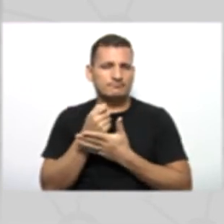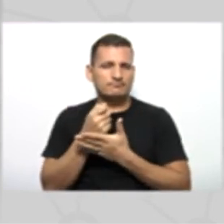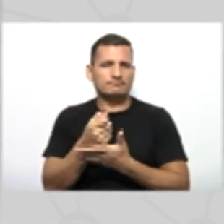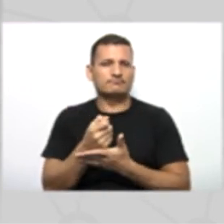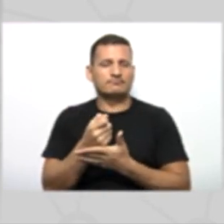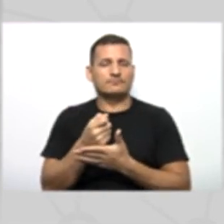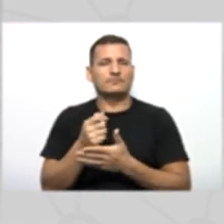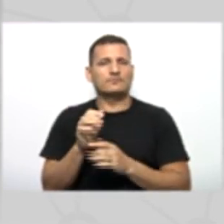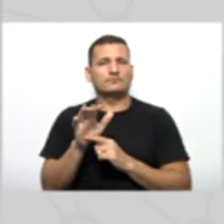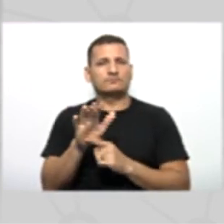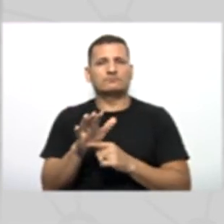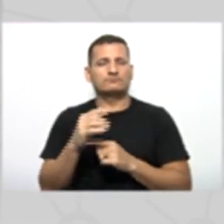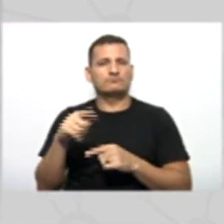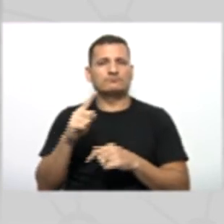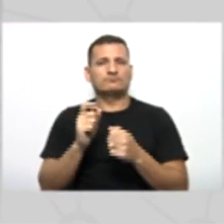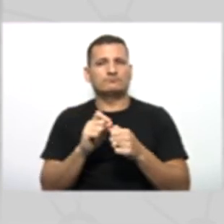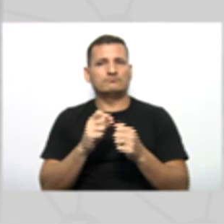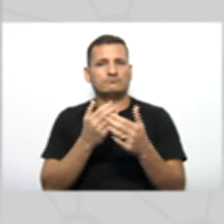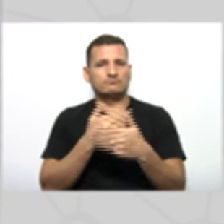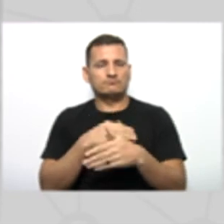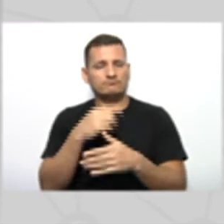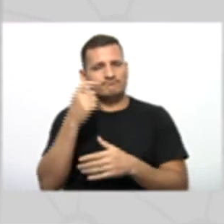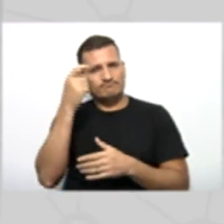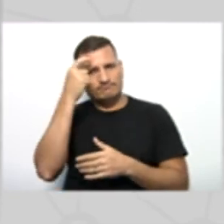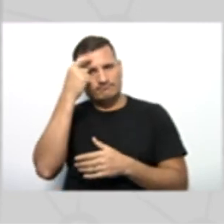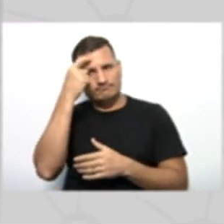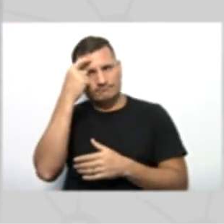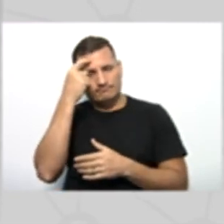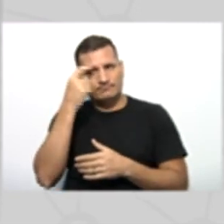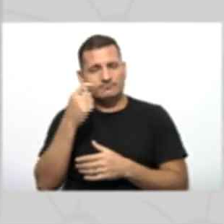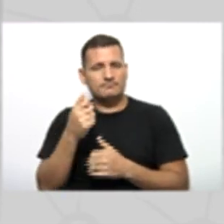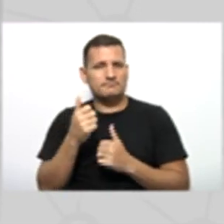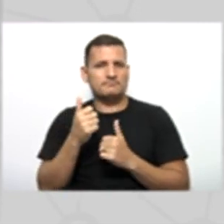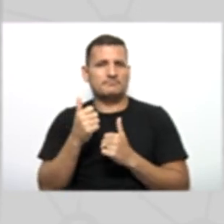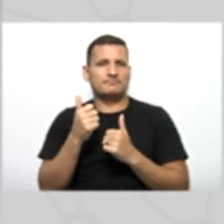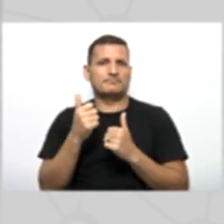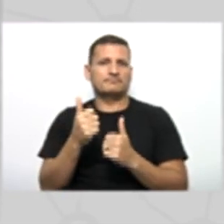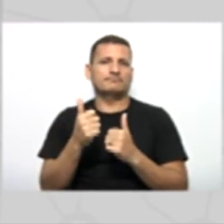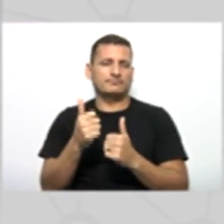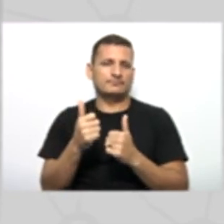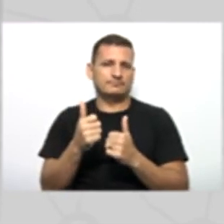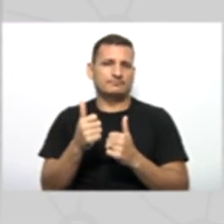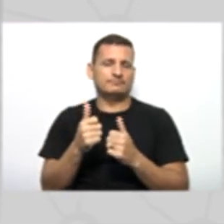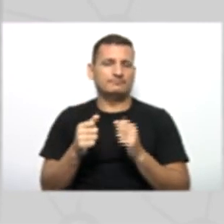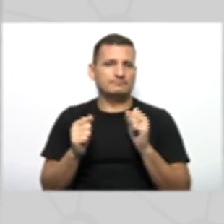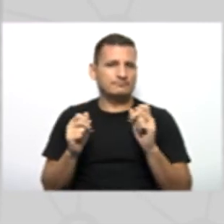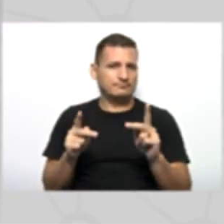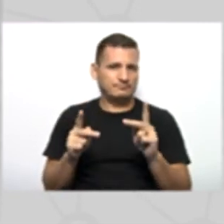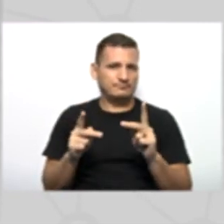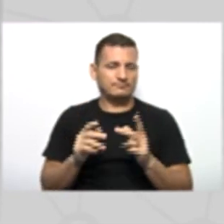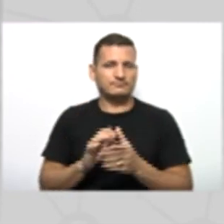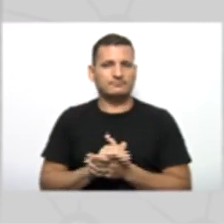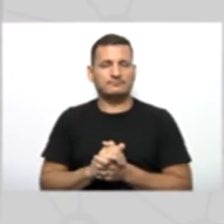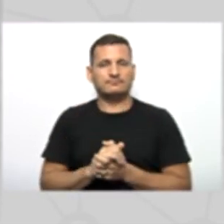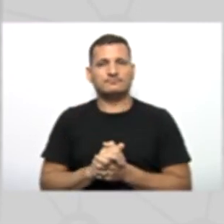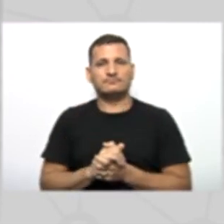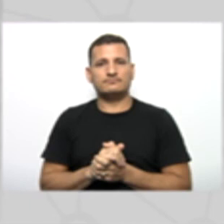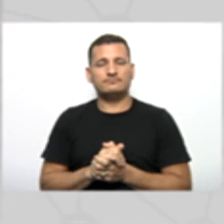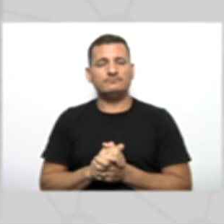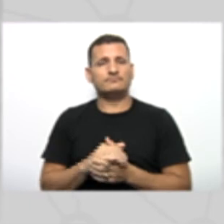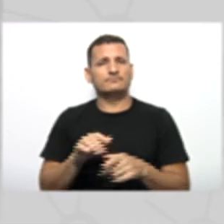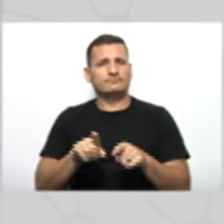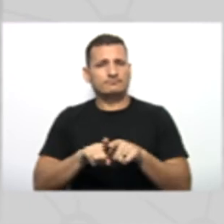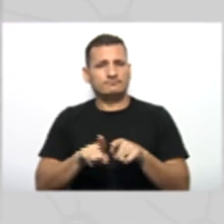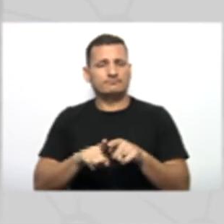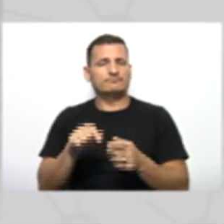uma prova com a consciência bem quente aí, tá ok? Espero que vocês tenham feito as